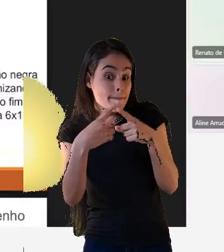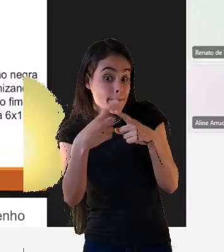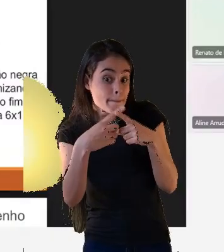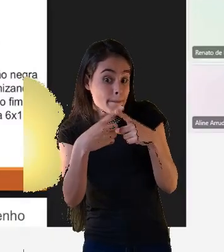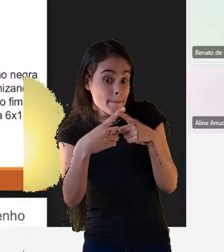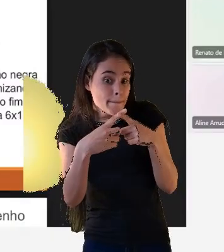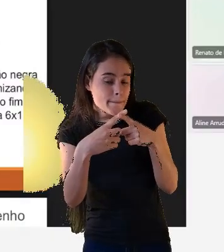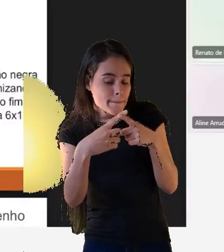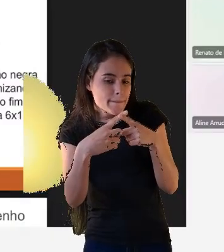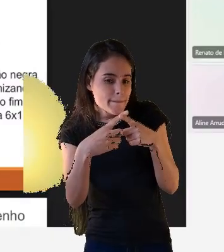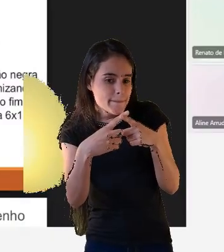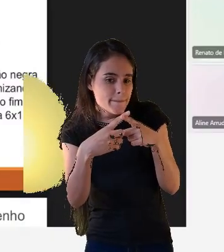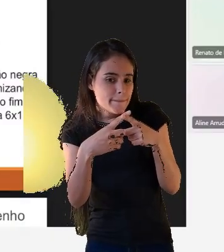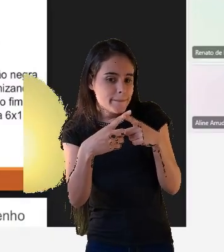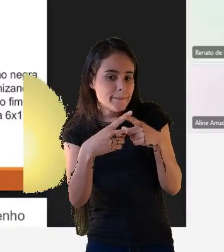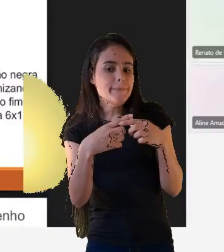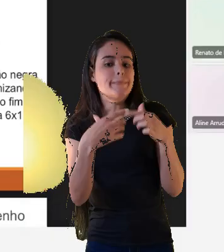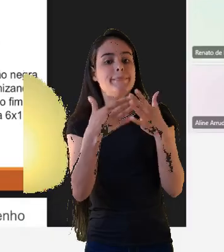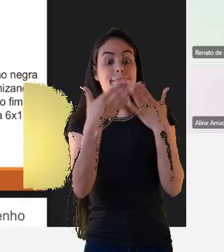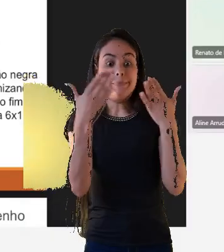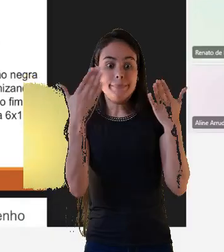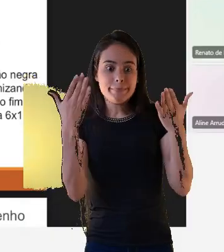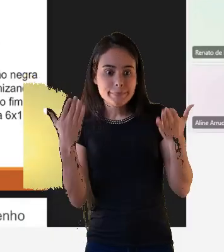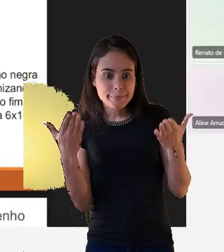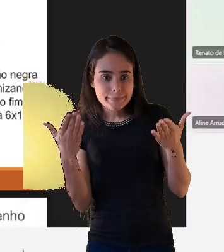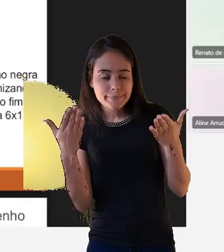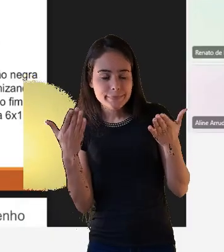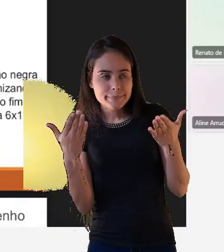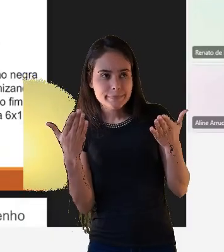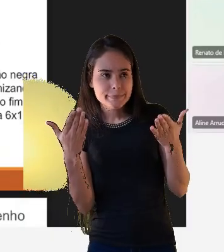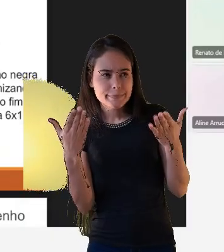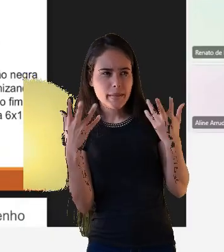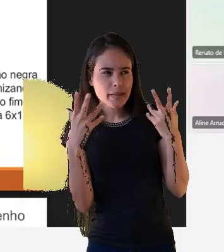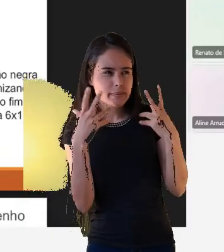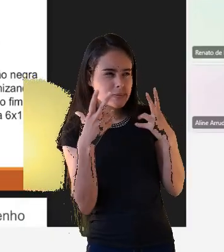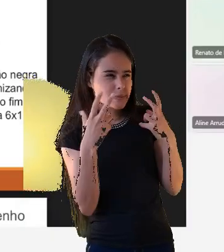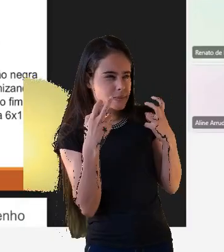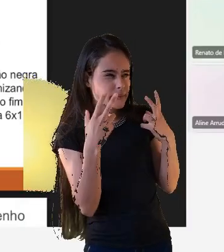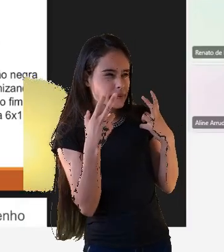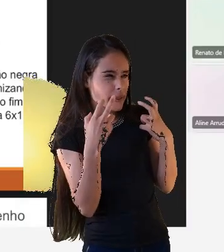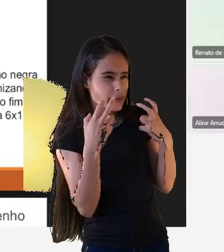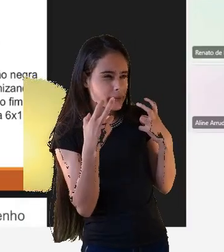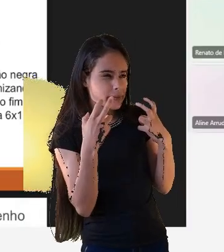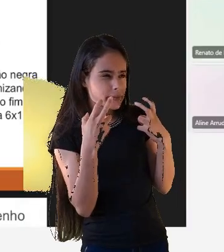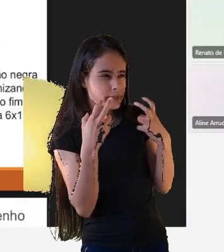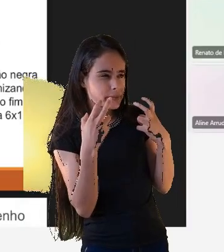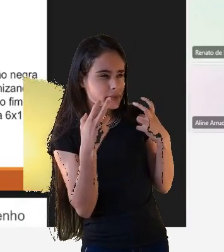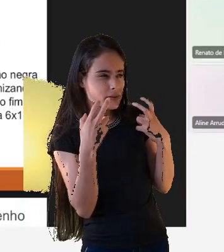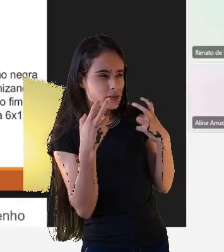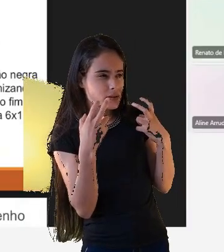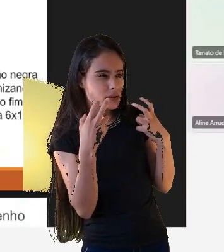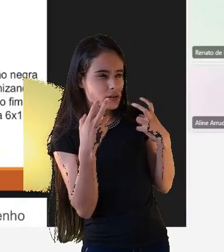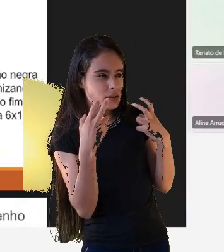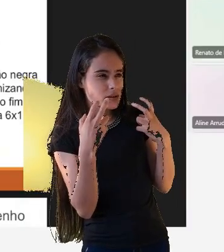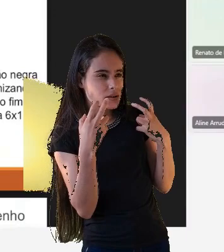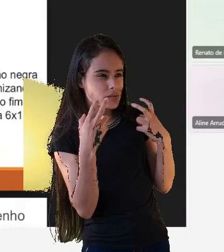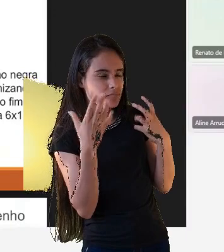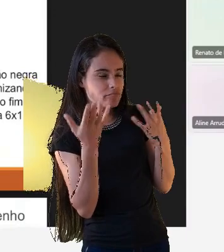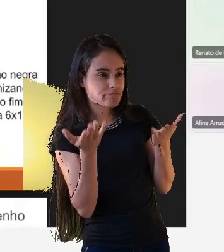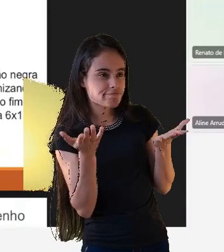ele realmente ele faz com que a gente continue vendo notícias como essas,